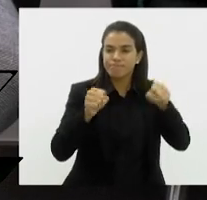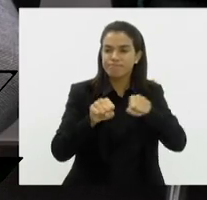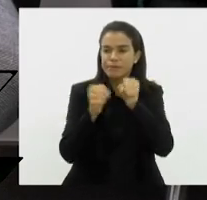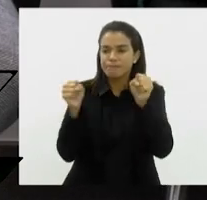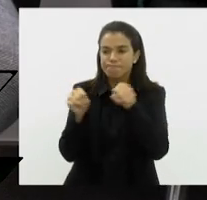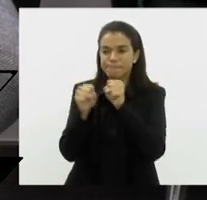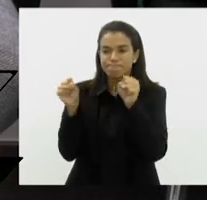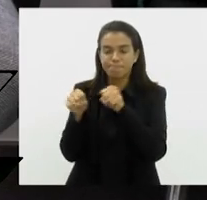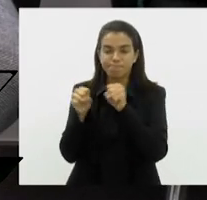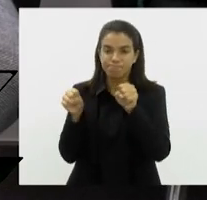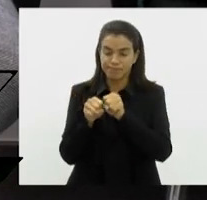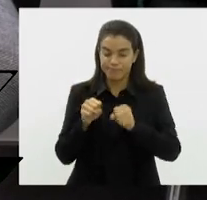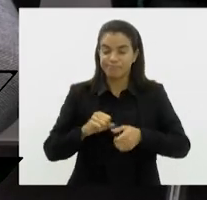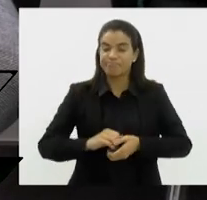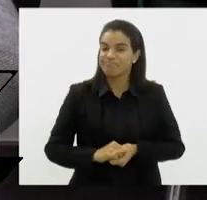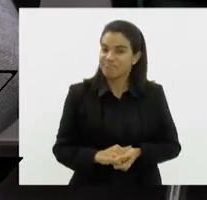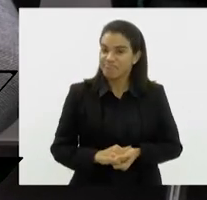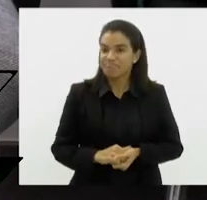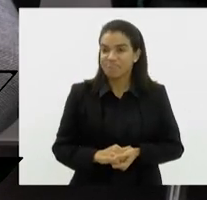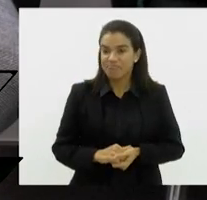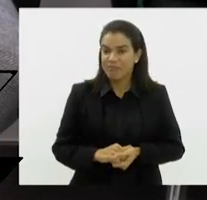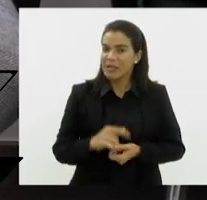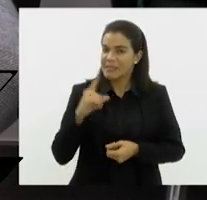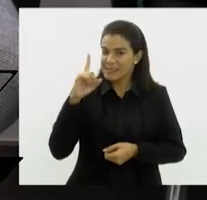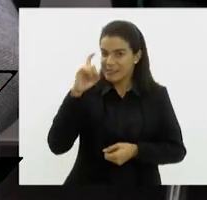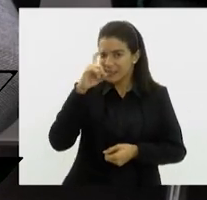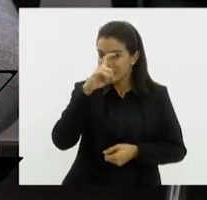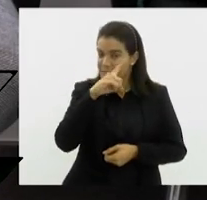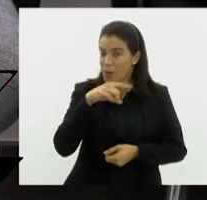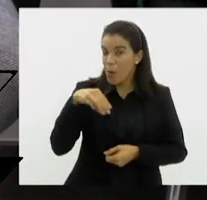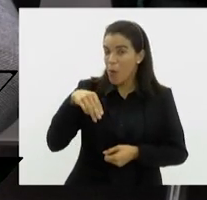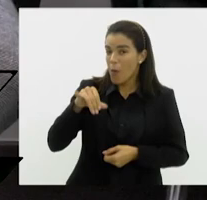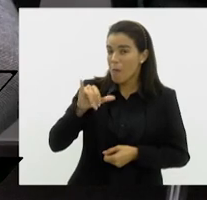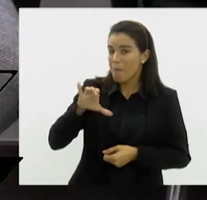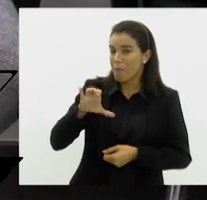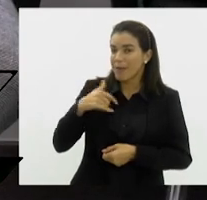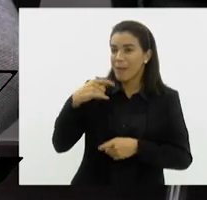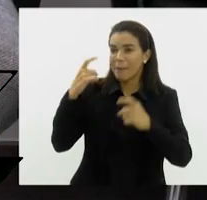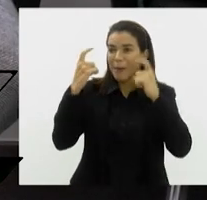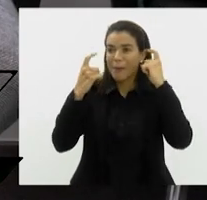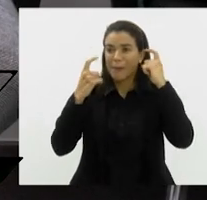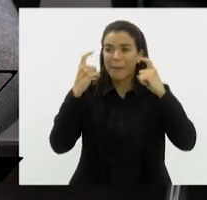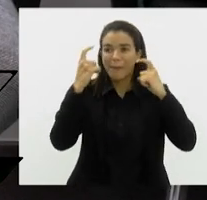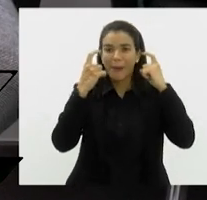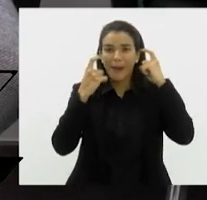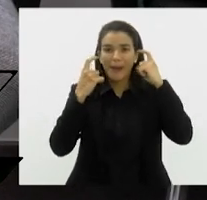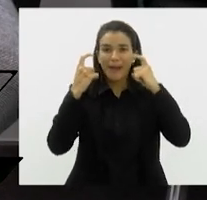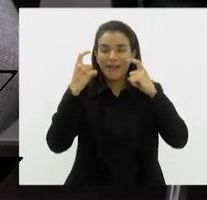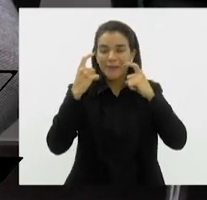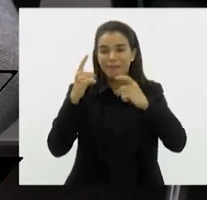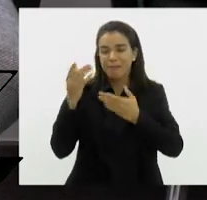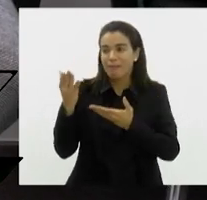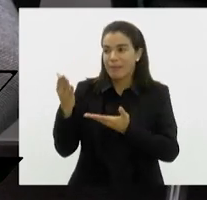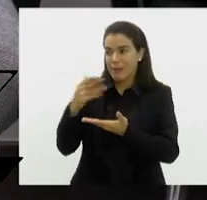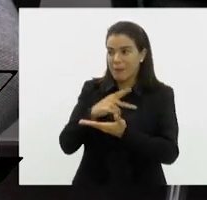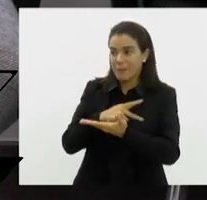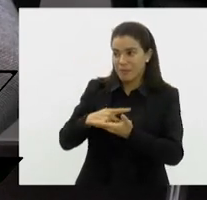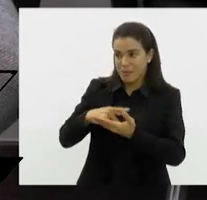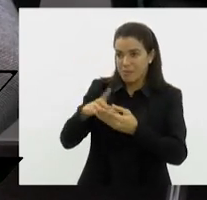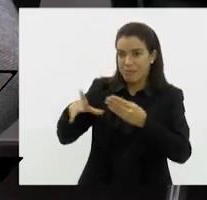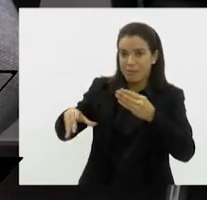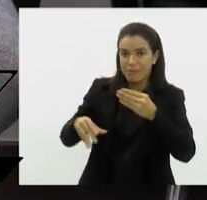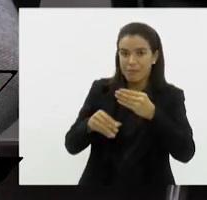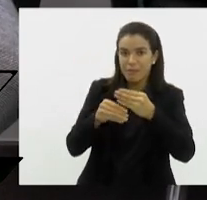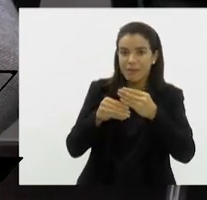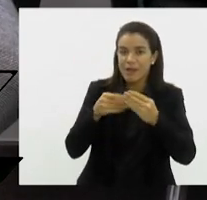É um negócio, sabe, difícil. O Mink está preocupado. Não. Vossa Excelência me permite